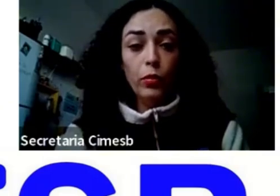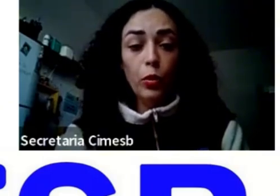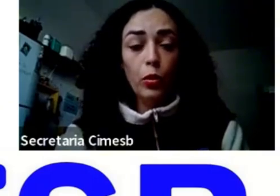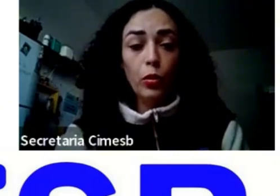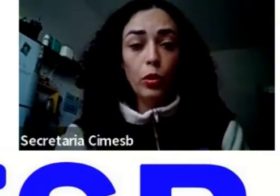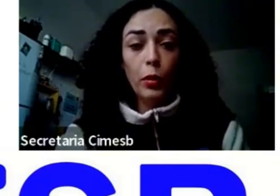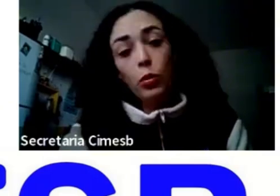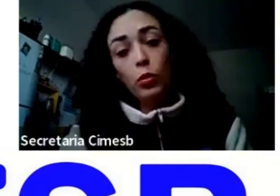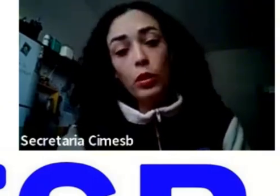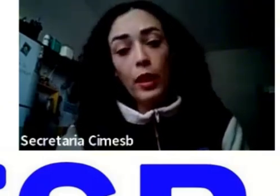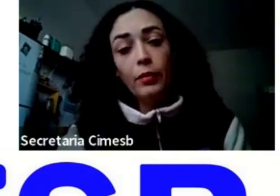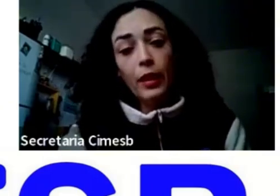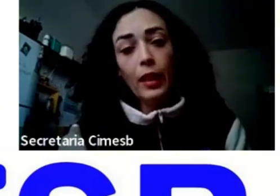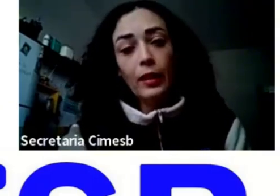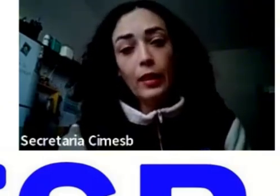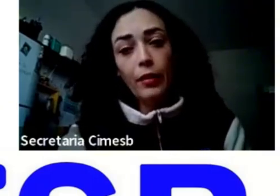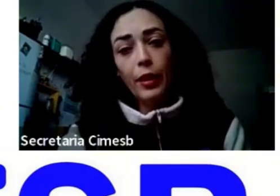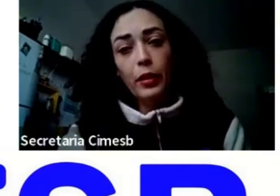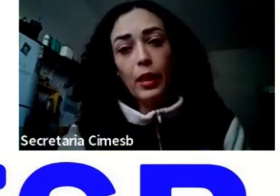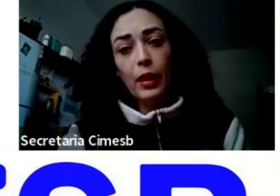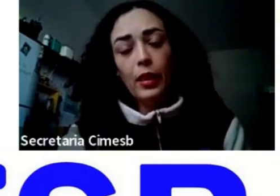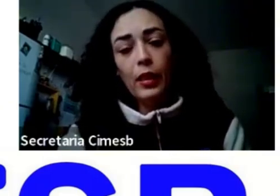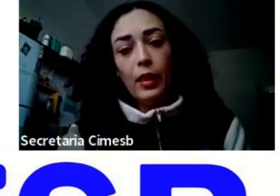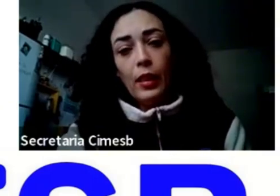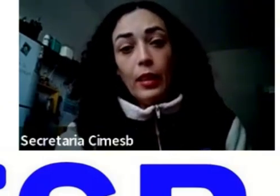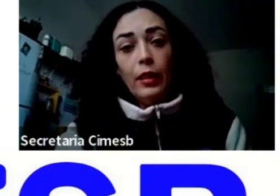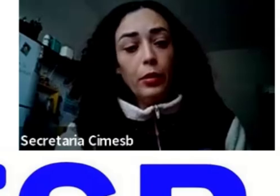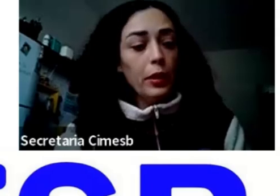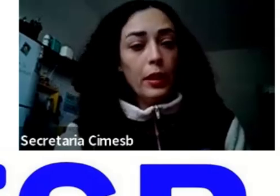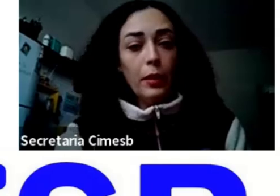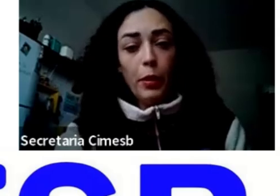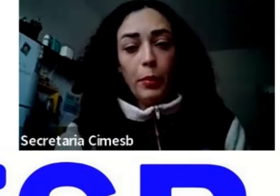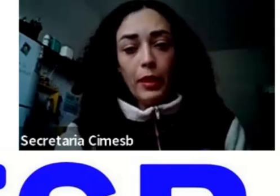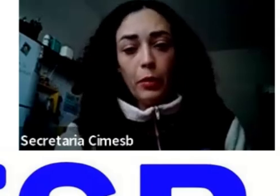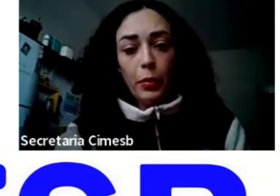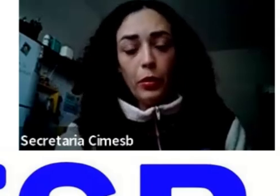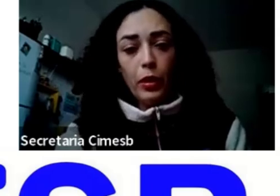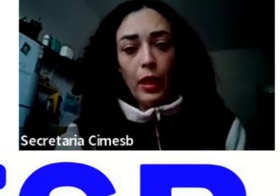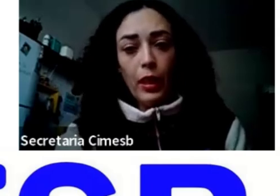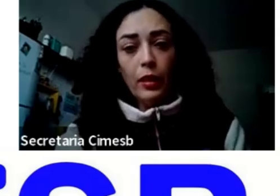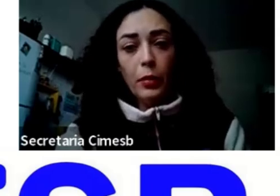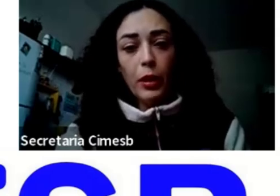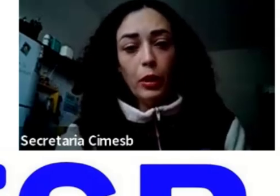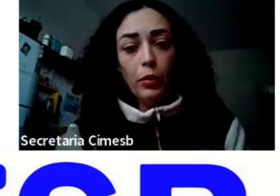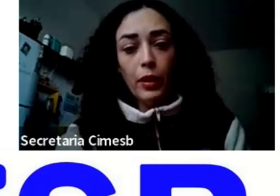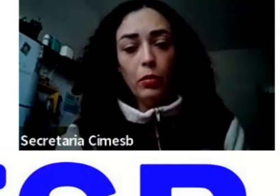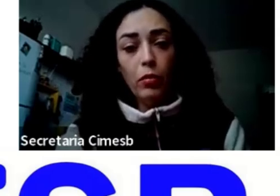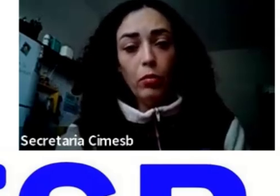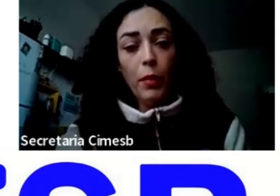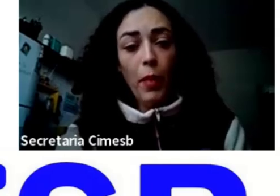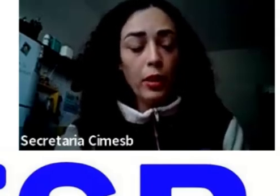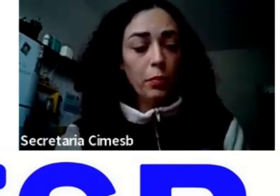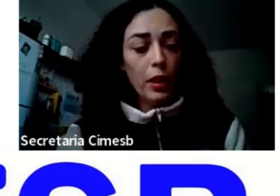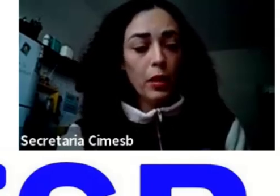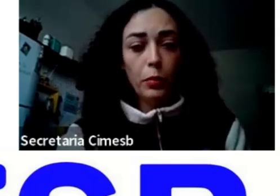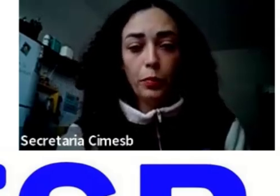livro de uma surda, que ela escreveu esse livro, e depois eu apresento para vocês, para a gente fazer